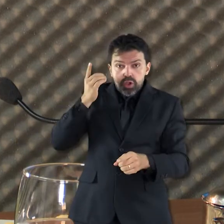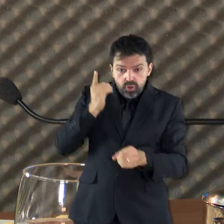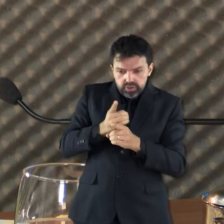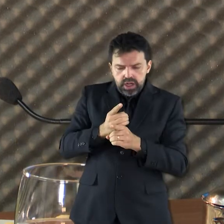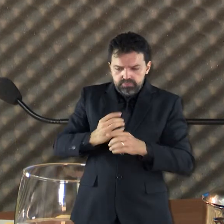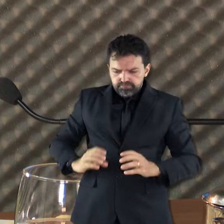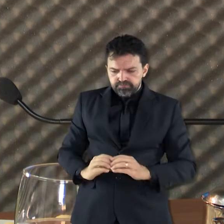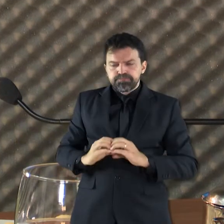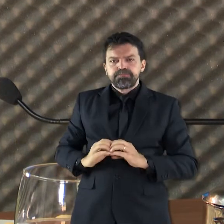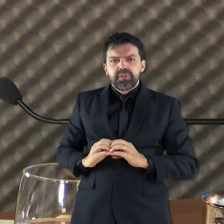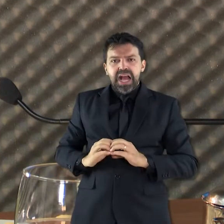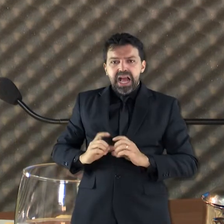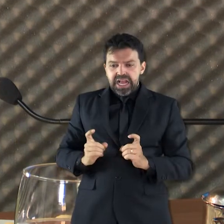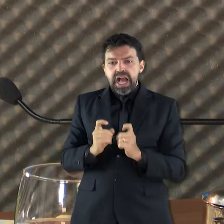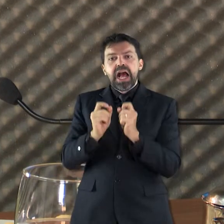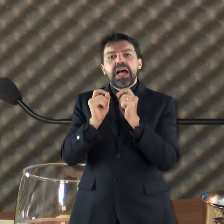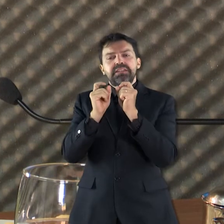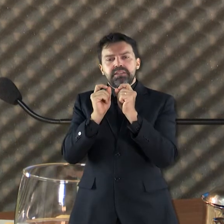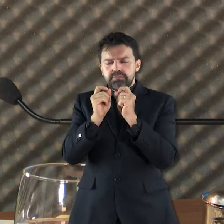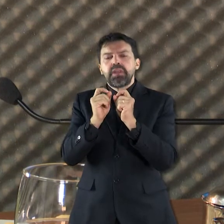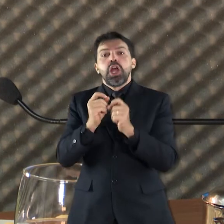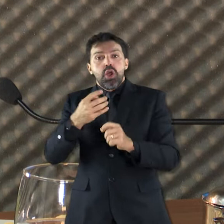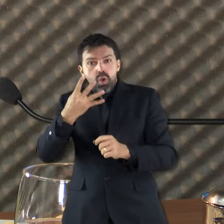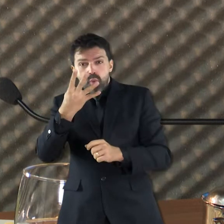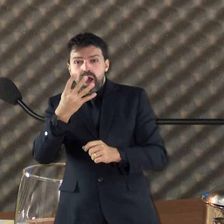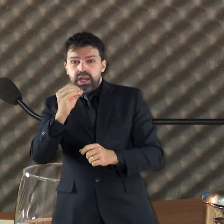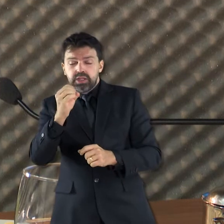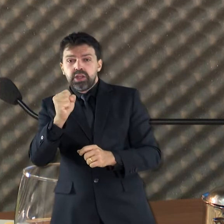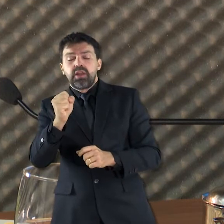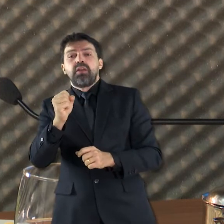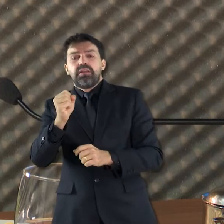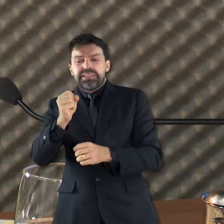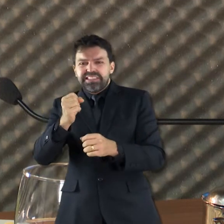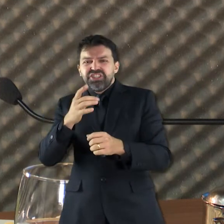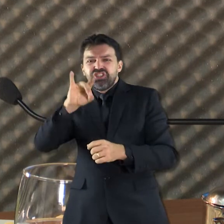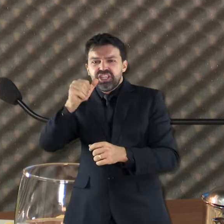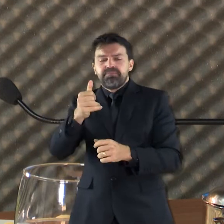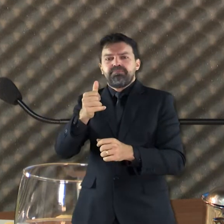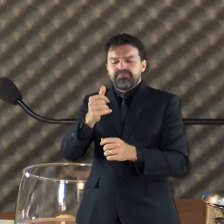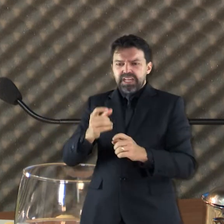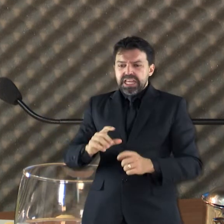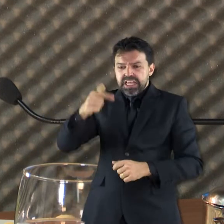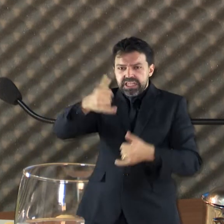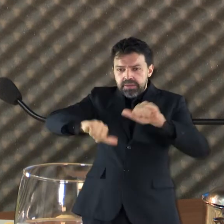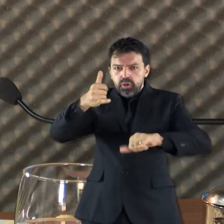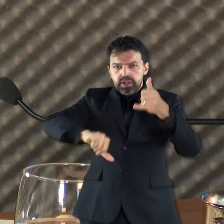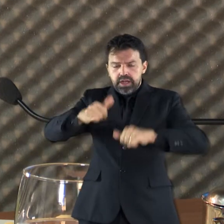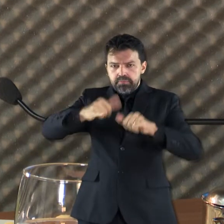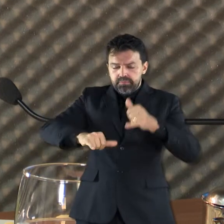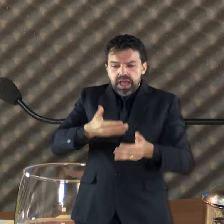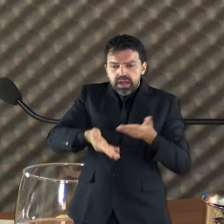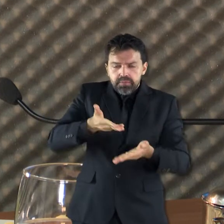tratar, passei por 408 horas de químio, 5 sessões de rádio e tô indo para a 9ª cirurgia. Mas